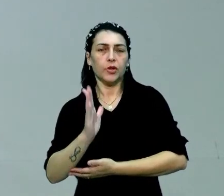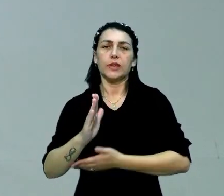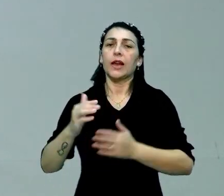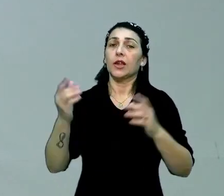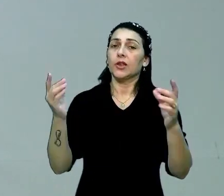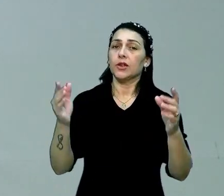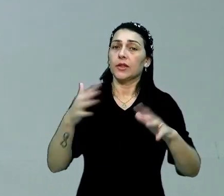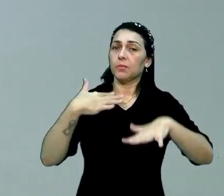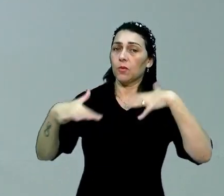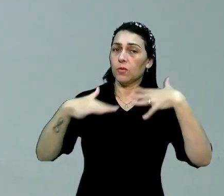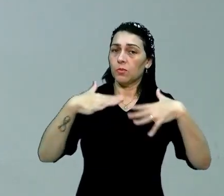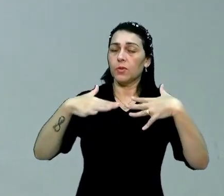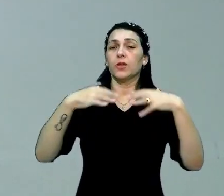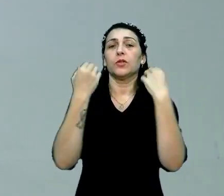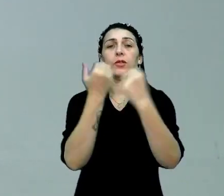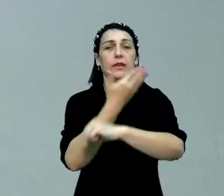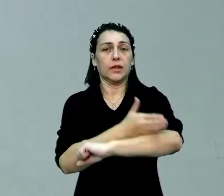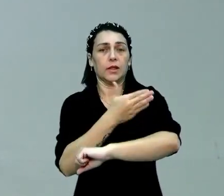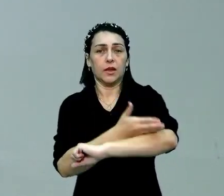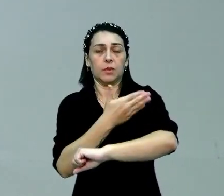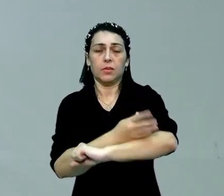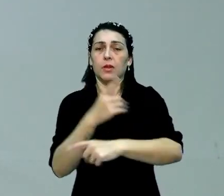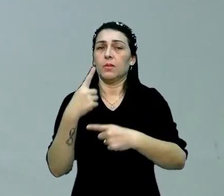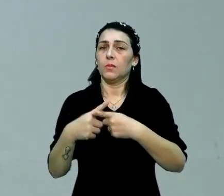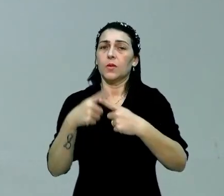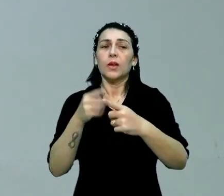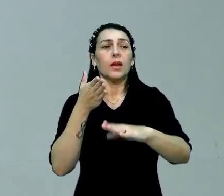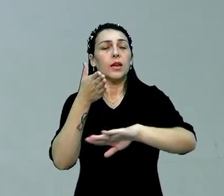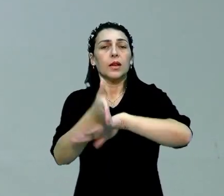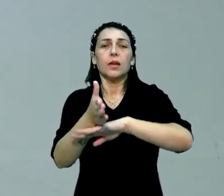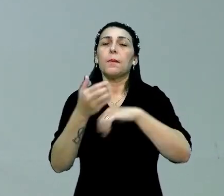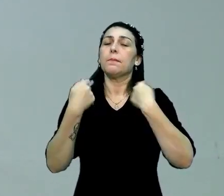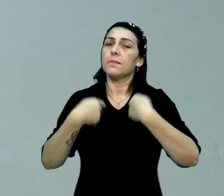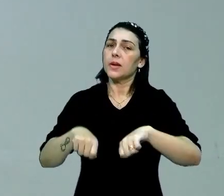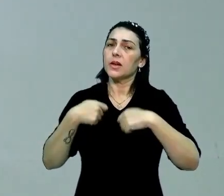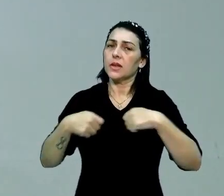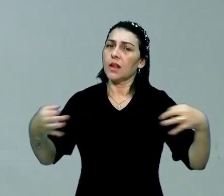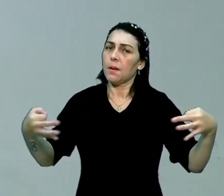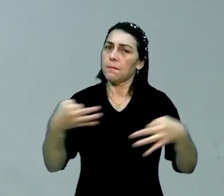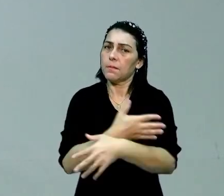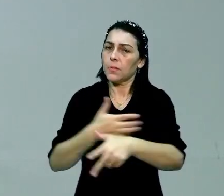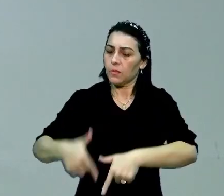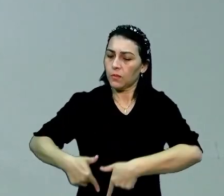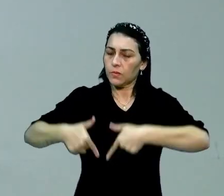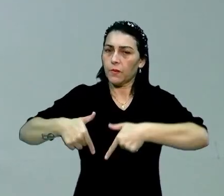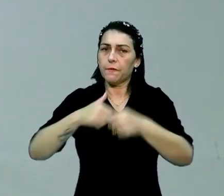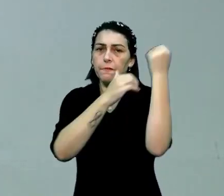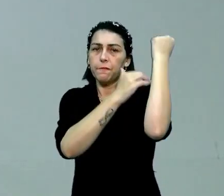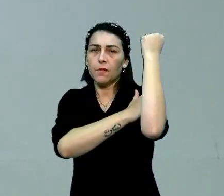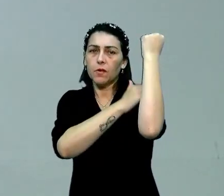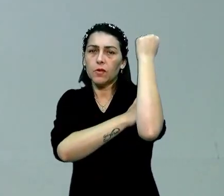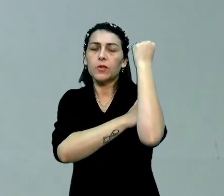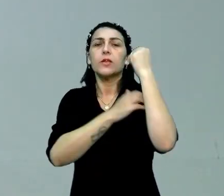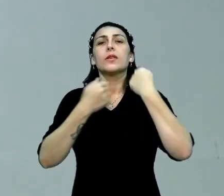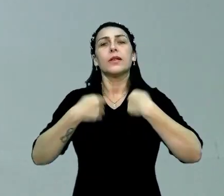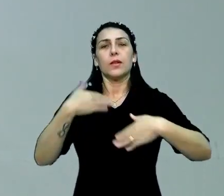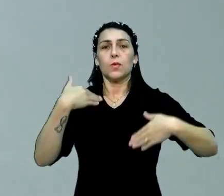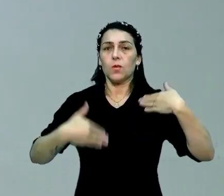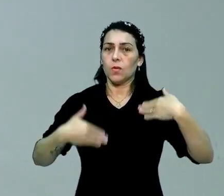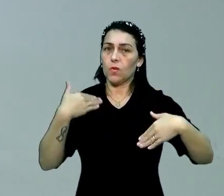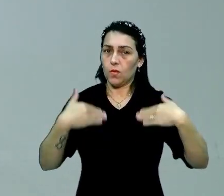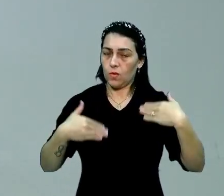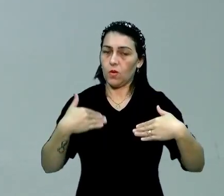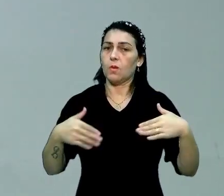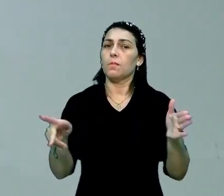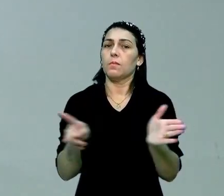de treinamento. Por quê? Porque eles iam para o combate, eles precisavam estar preparados, fortalecidos, então eram corpos e instrumentos